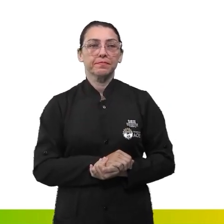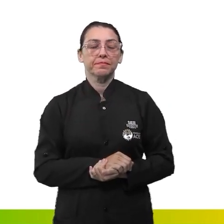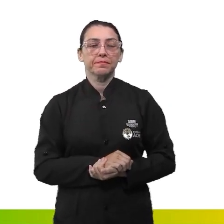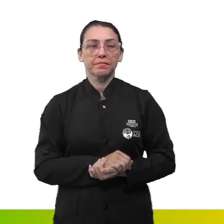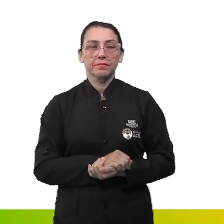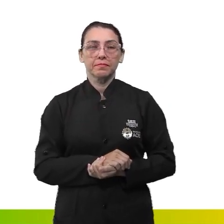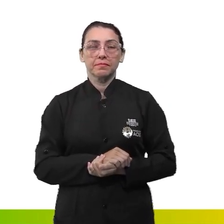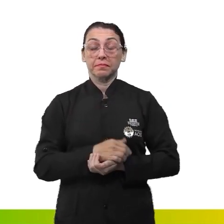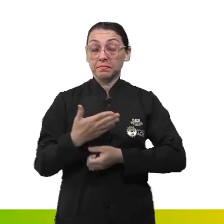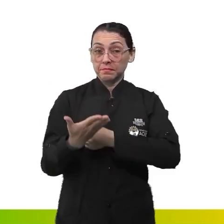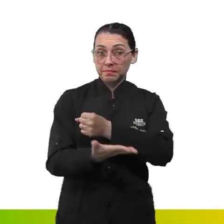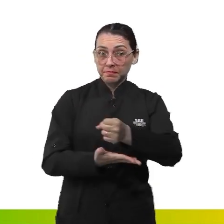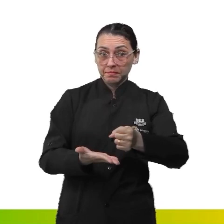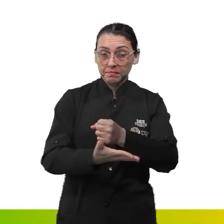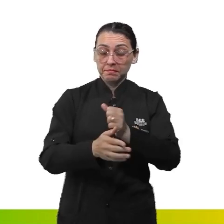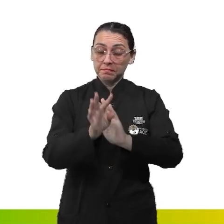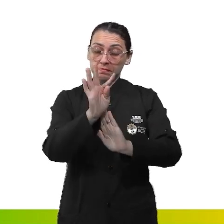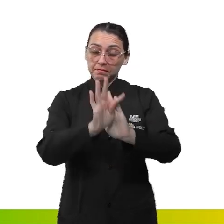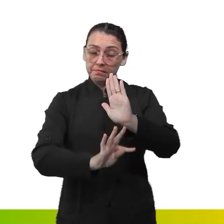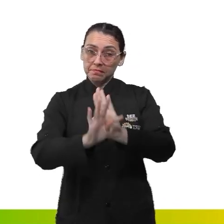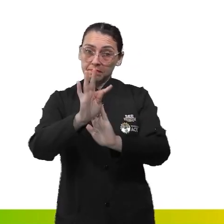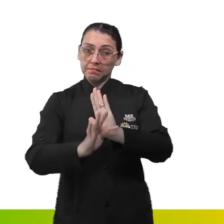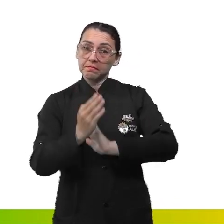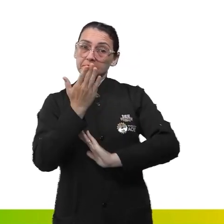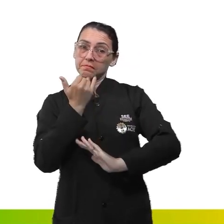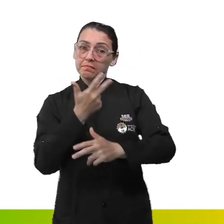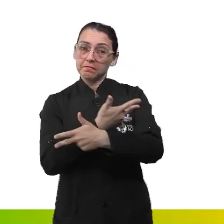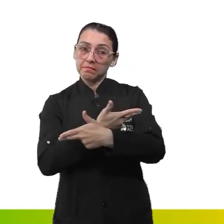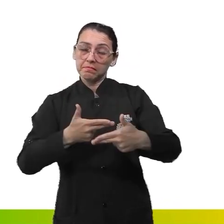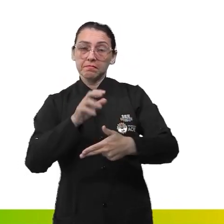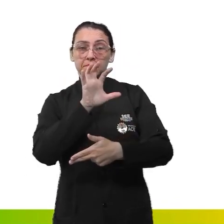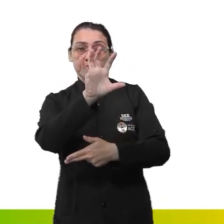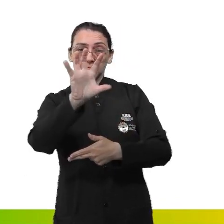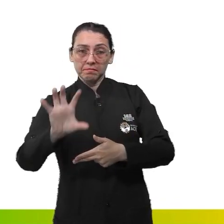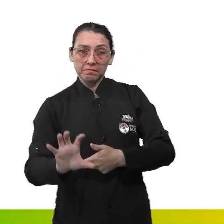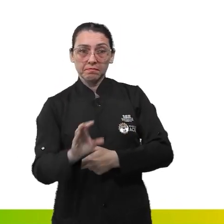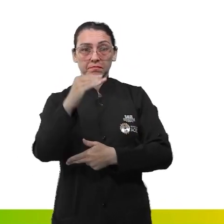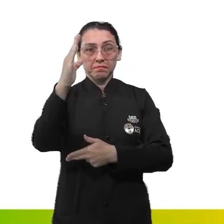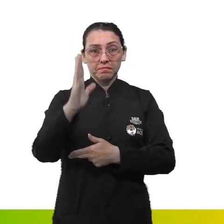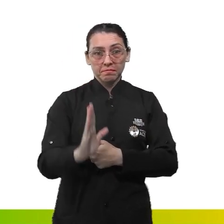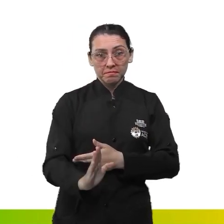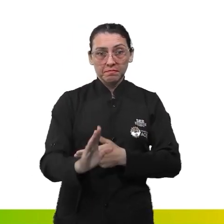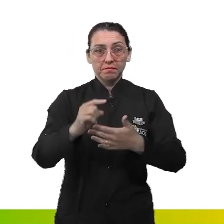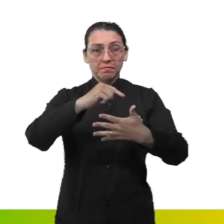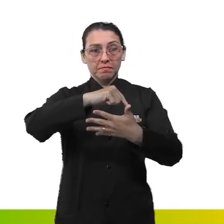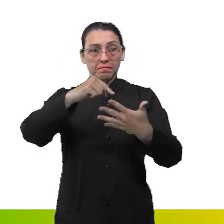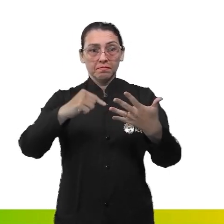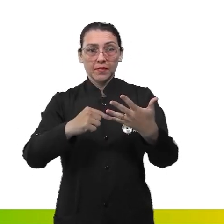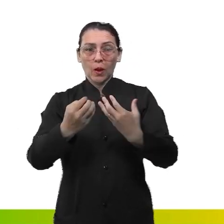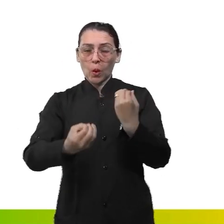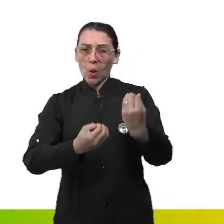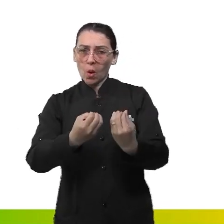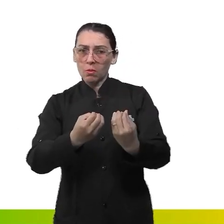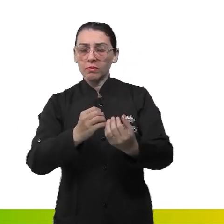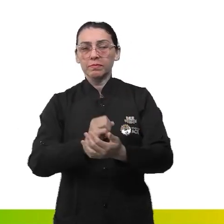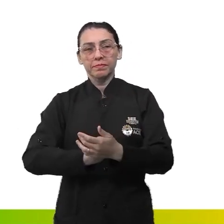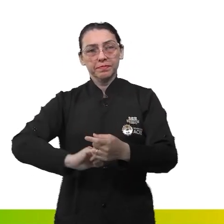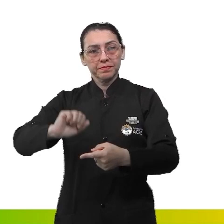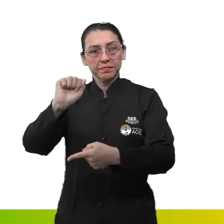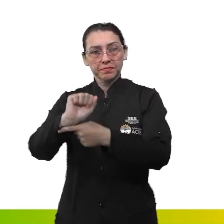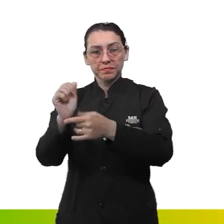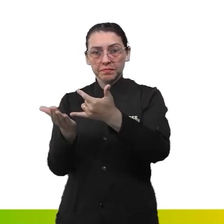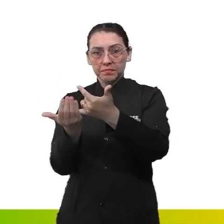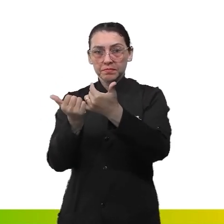representativos. Com base no texto, a gastronomia regional brasileira é classificada como: letra